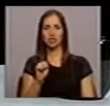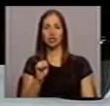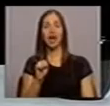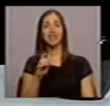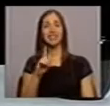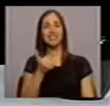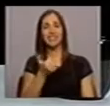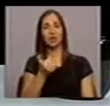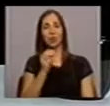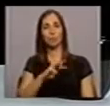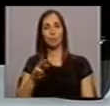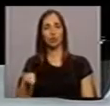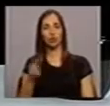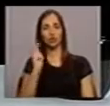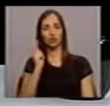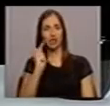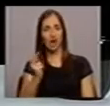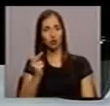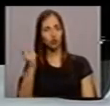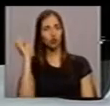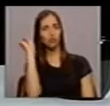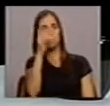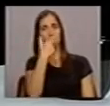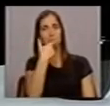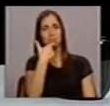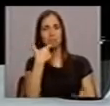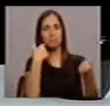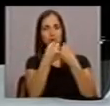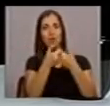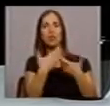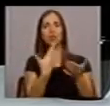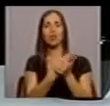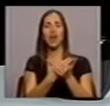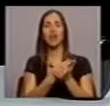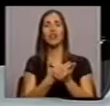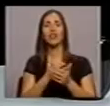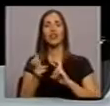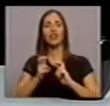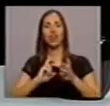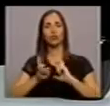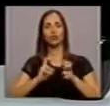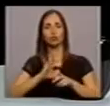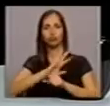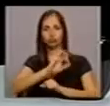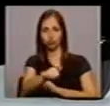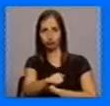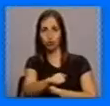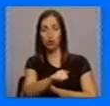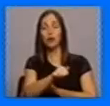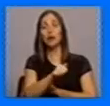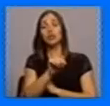anos e que destruiu 95% da vida na Terra, mais conhecidos os dinossauros. Mas a verdade é que isso é apenas uma